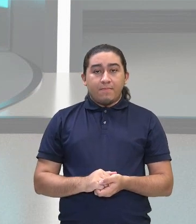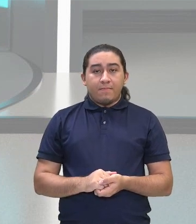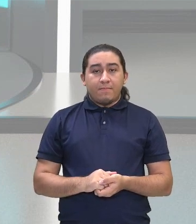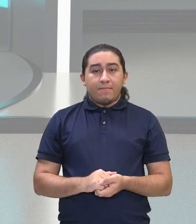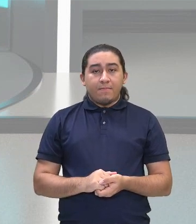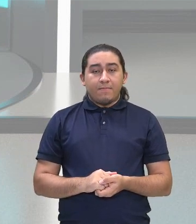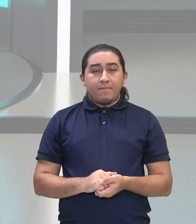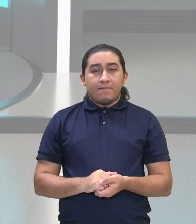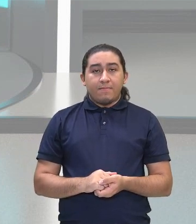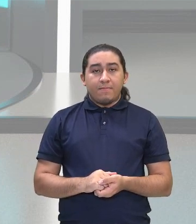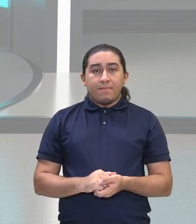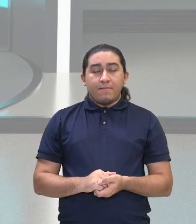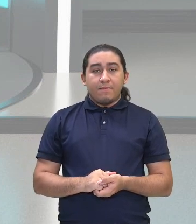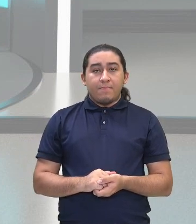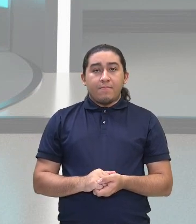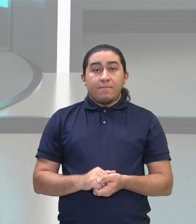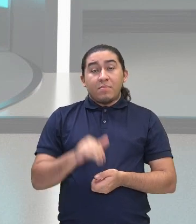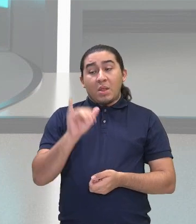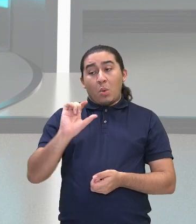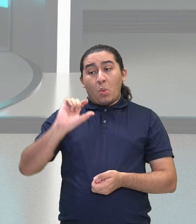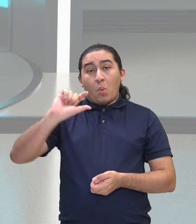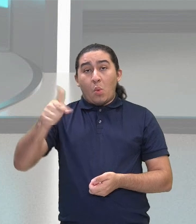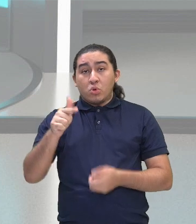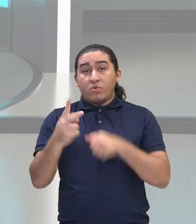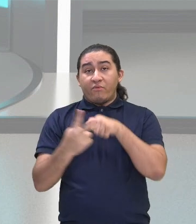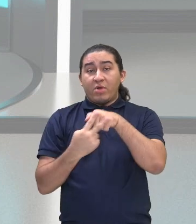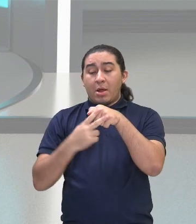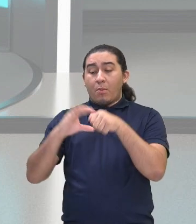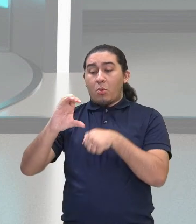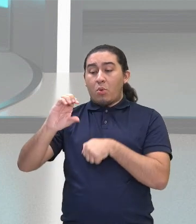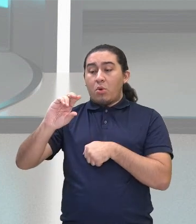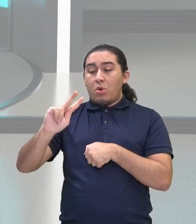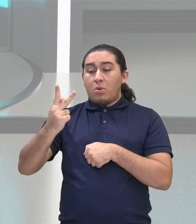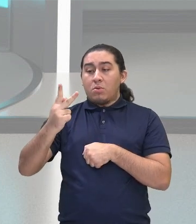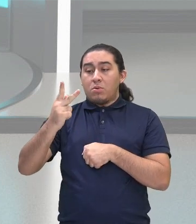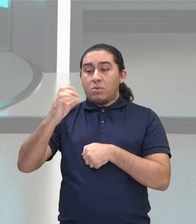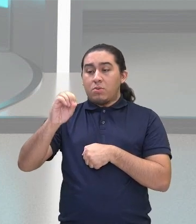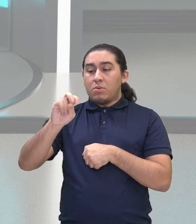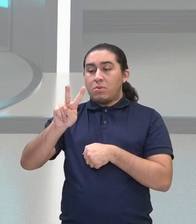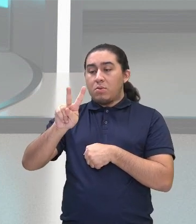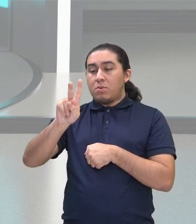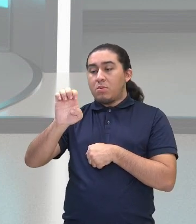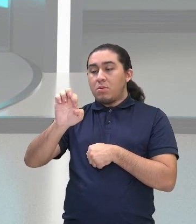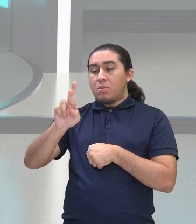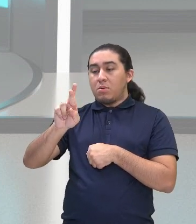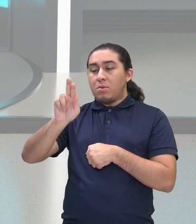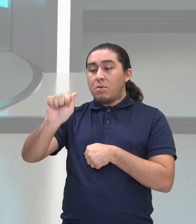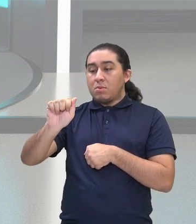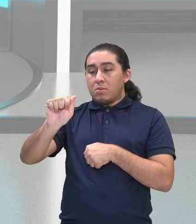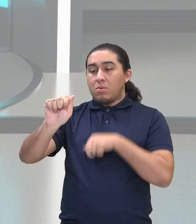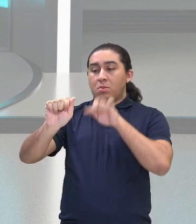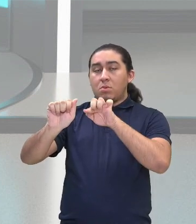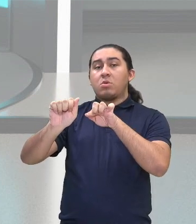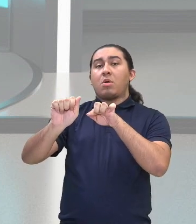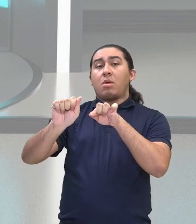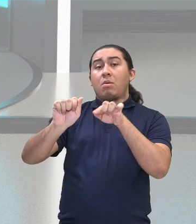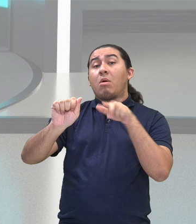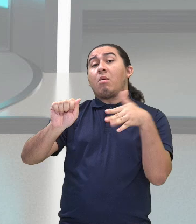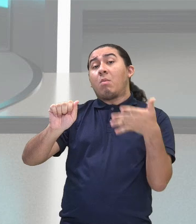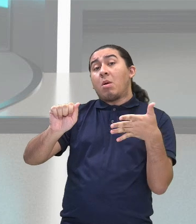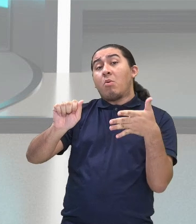Amanhã choverá muito, segundo os meteorologistas. Choverá muito em